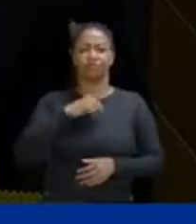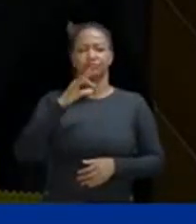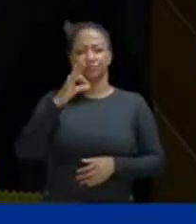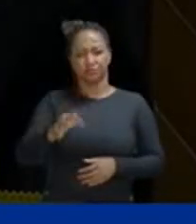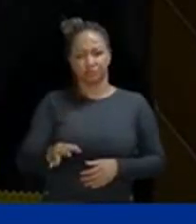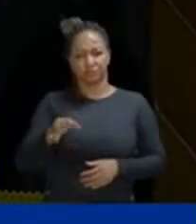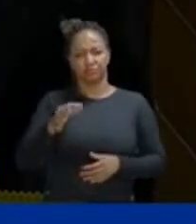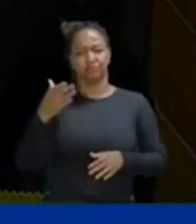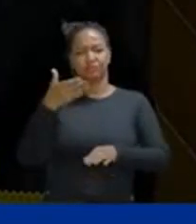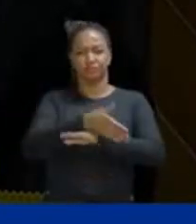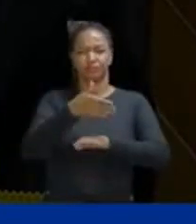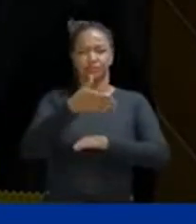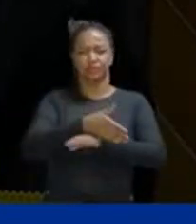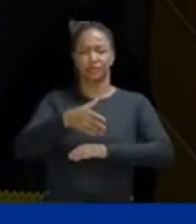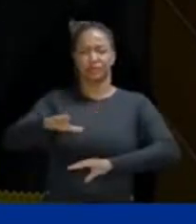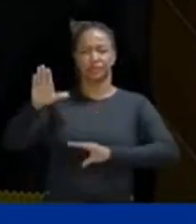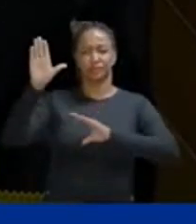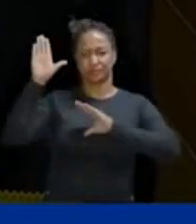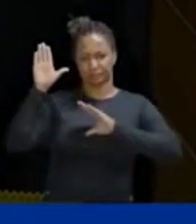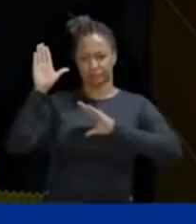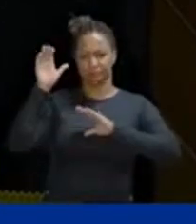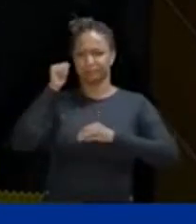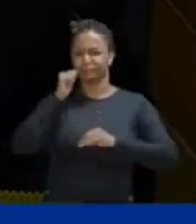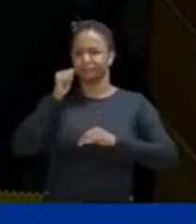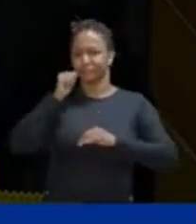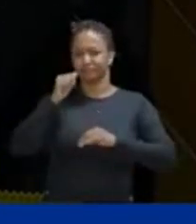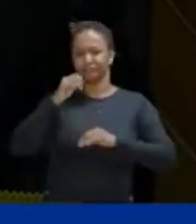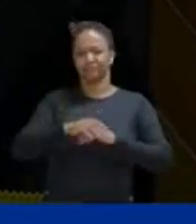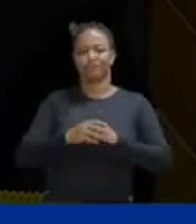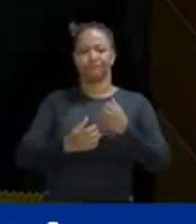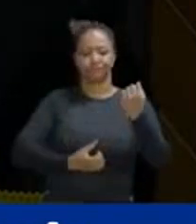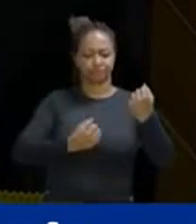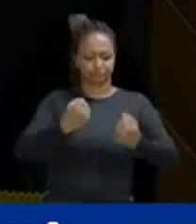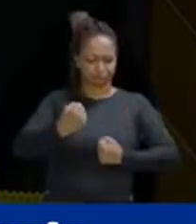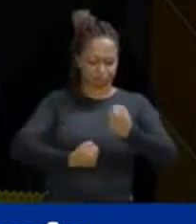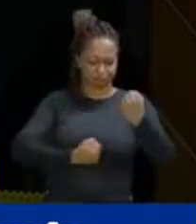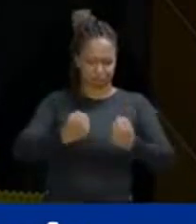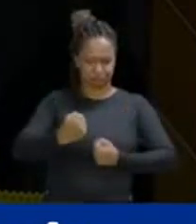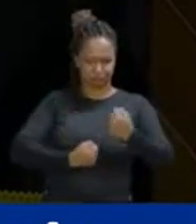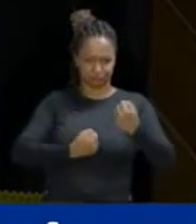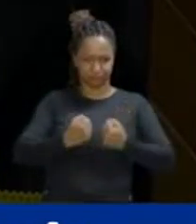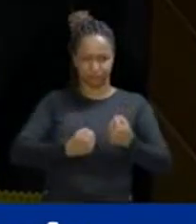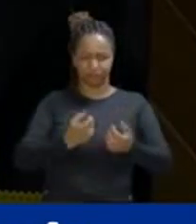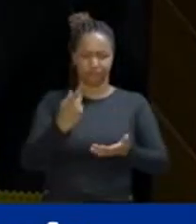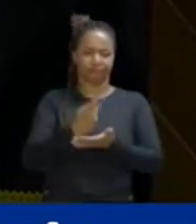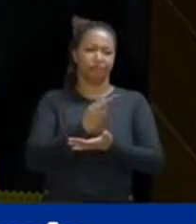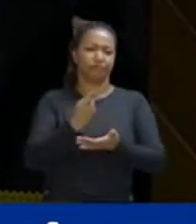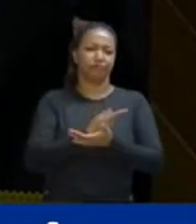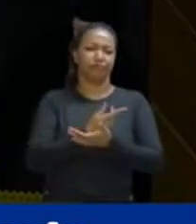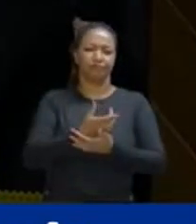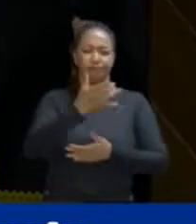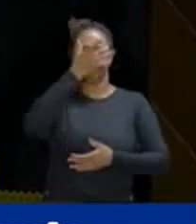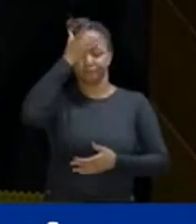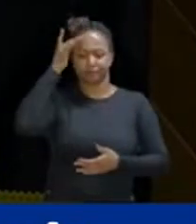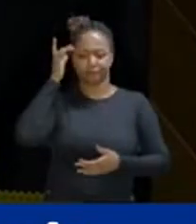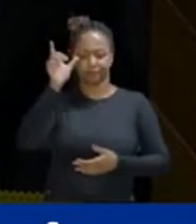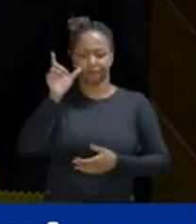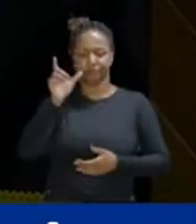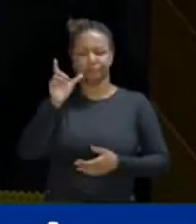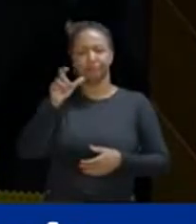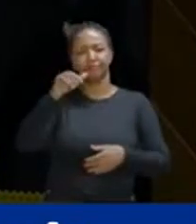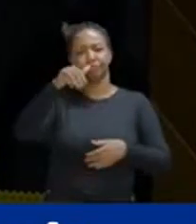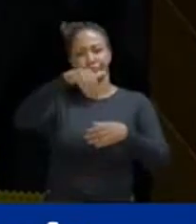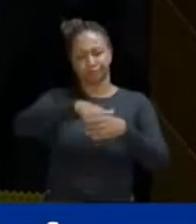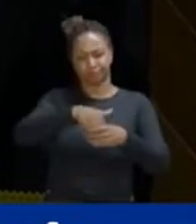de participação da candidata no transporte irregular de eleitores. Então, por essas razões,